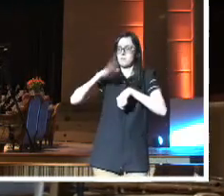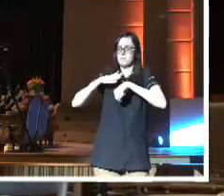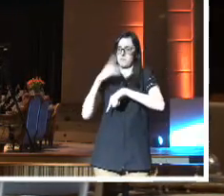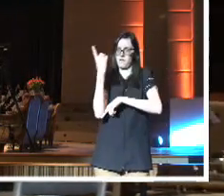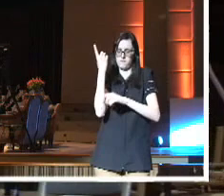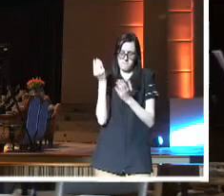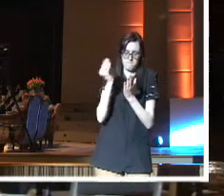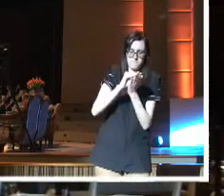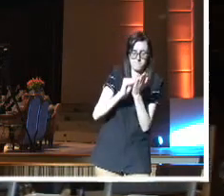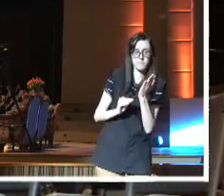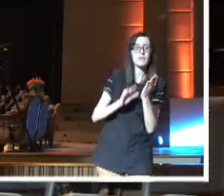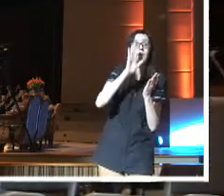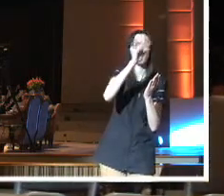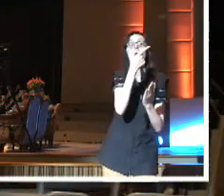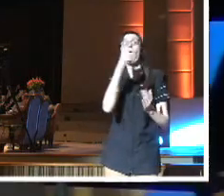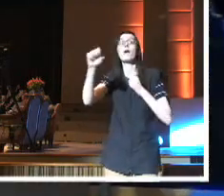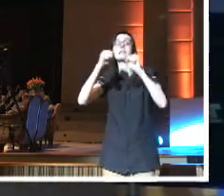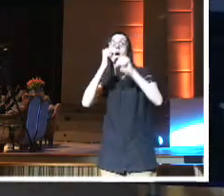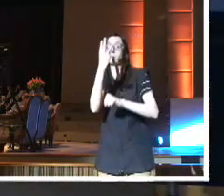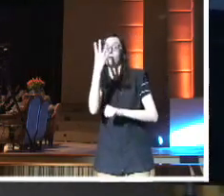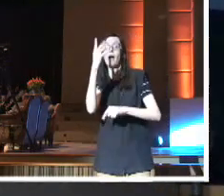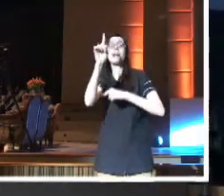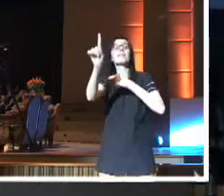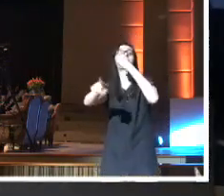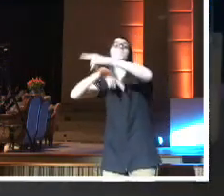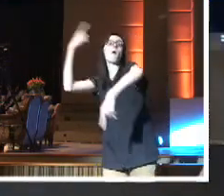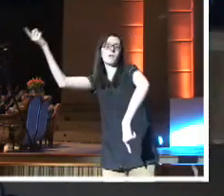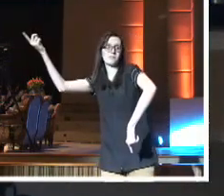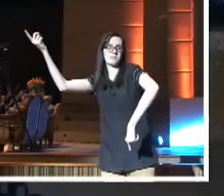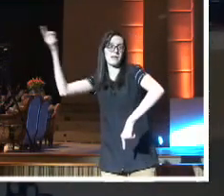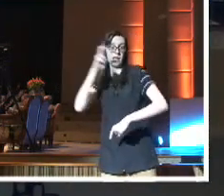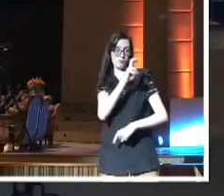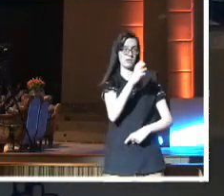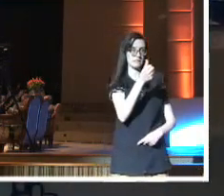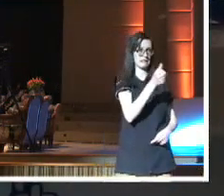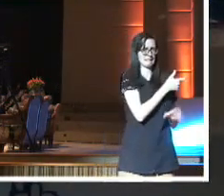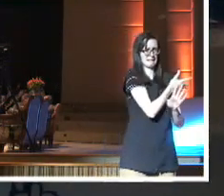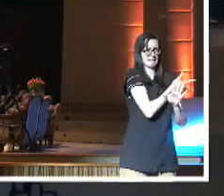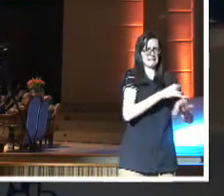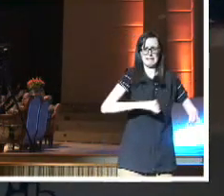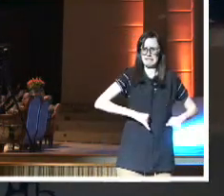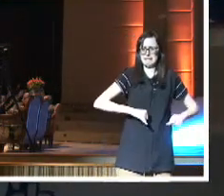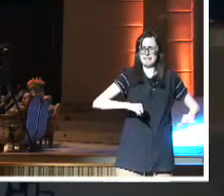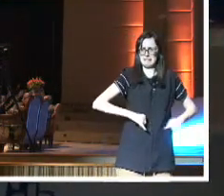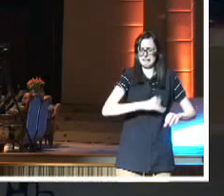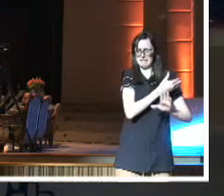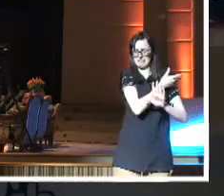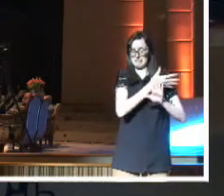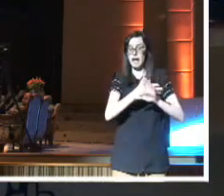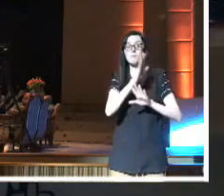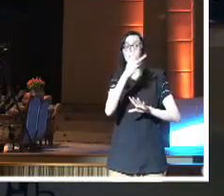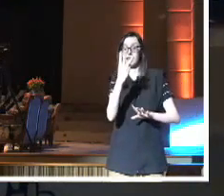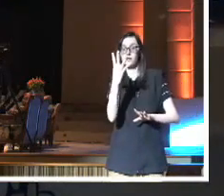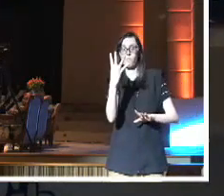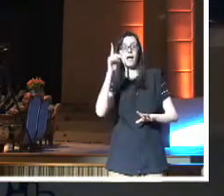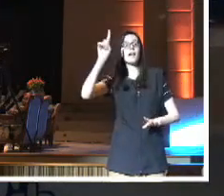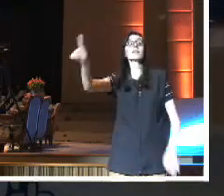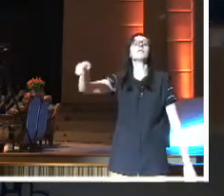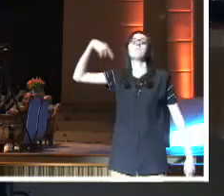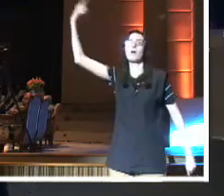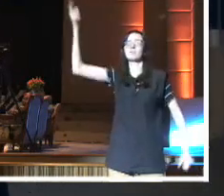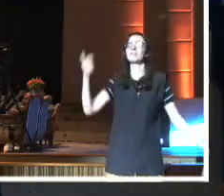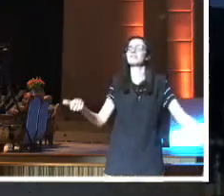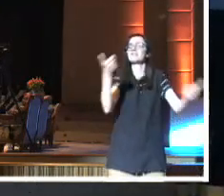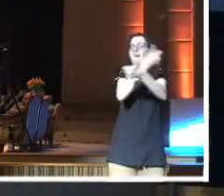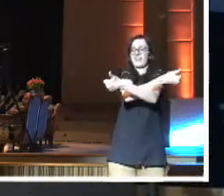Salmo 34, ele foi escrito depois que Davi foi livre. Então essas palavras,